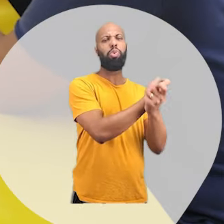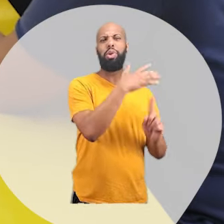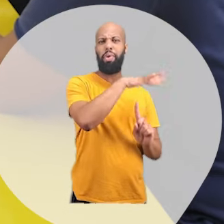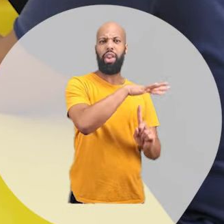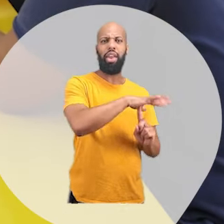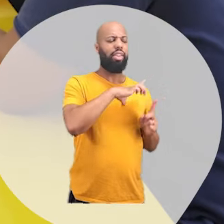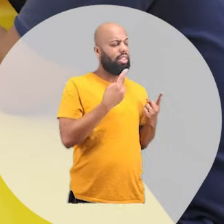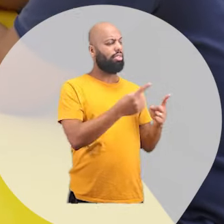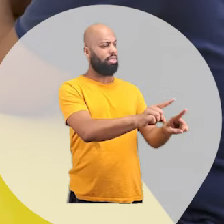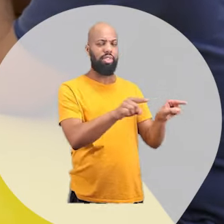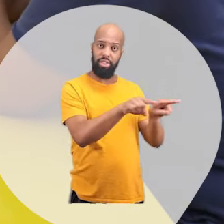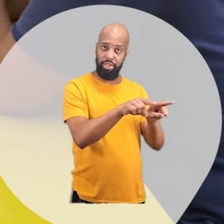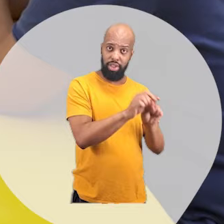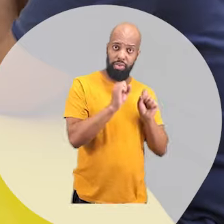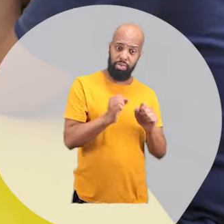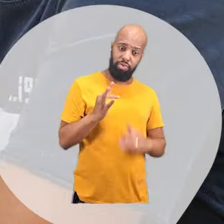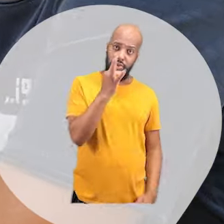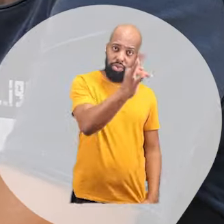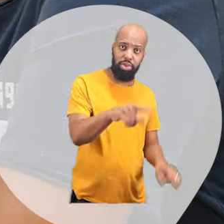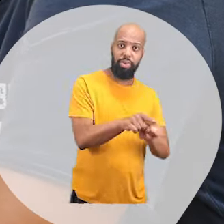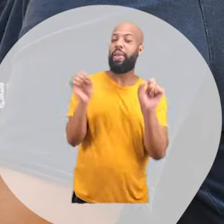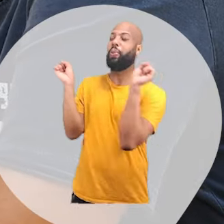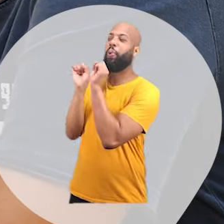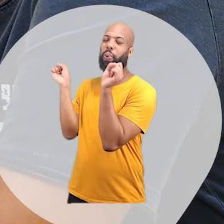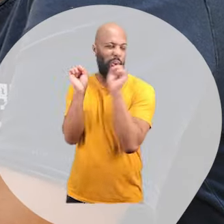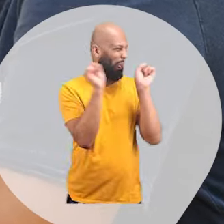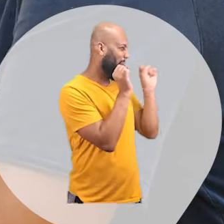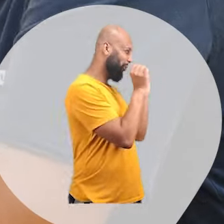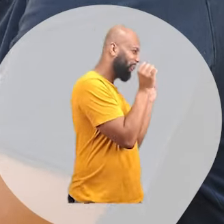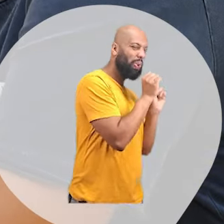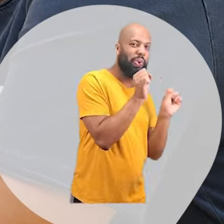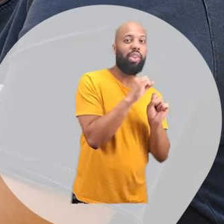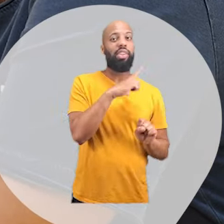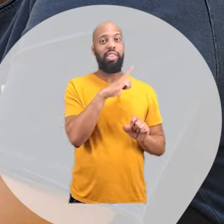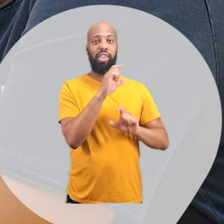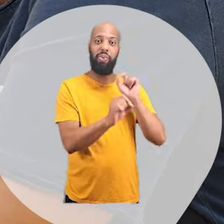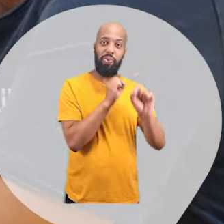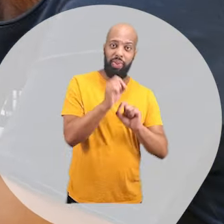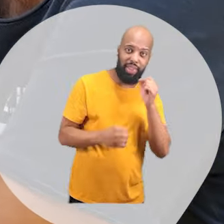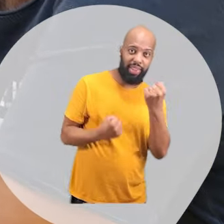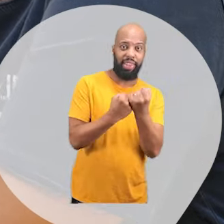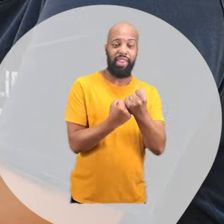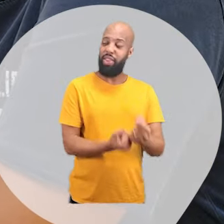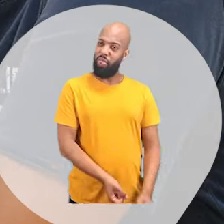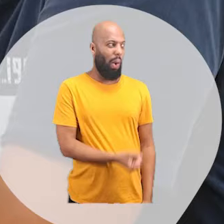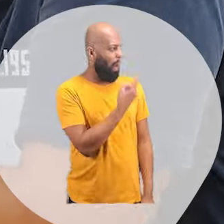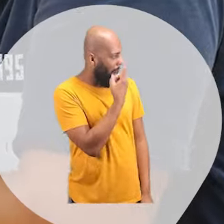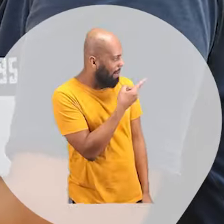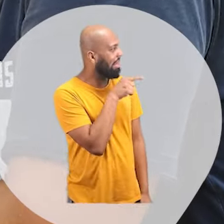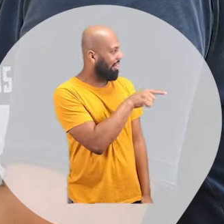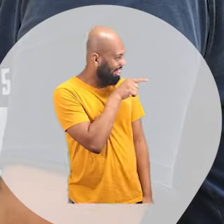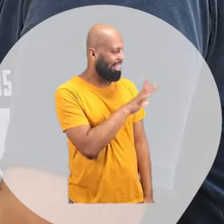o desafio Então vamos contar aqui né com a assessoria especial de Mariana